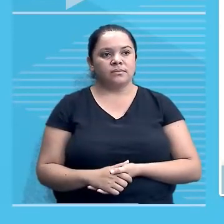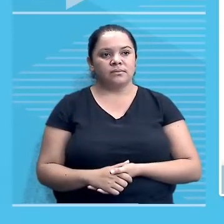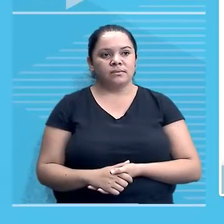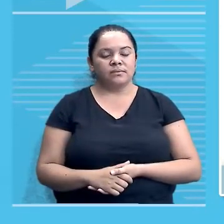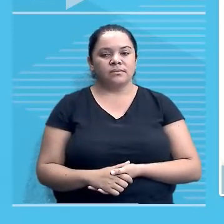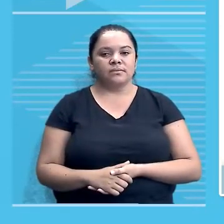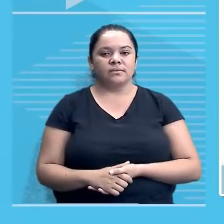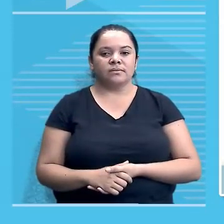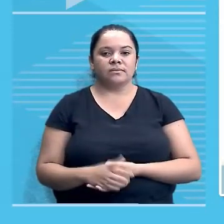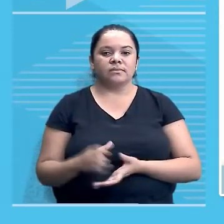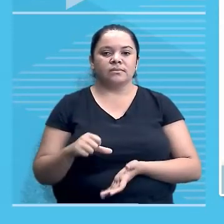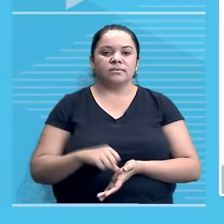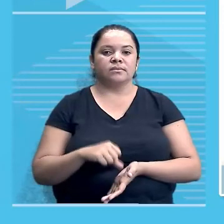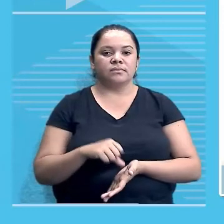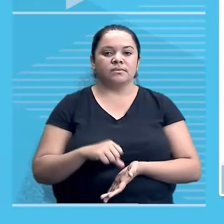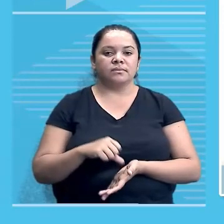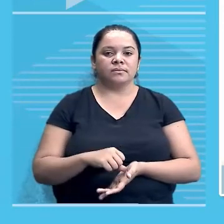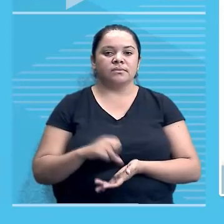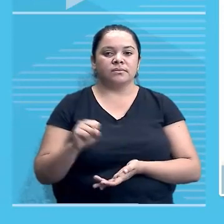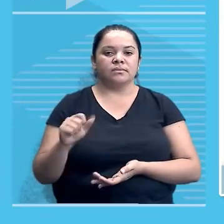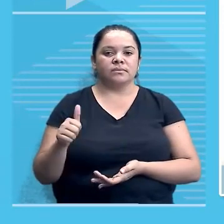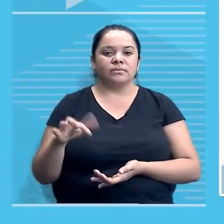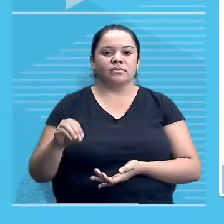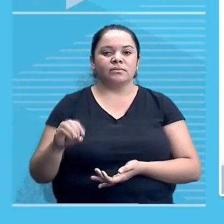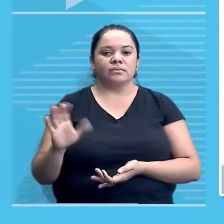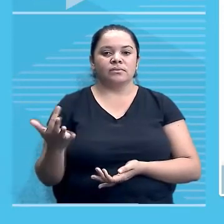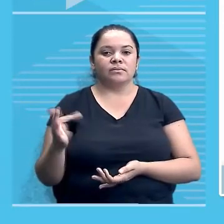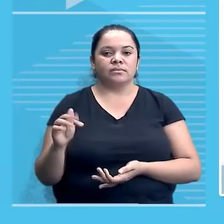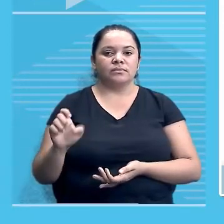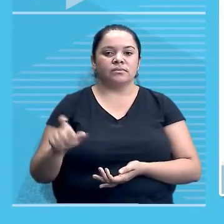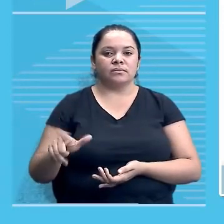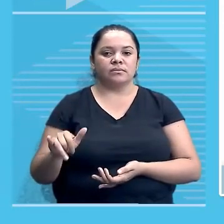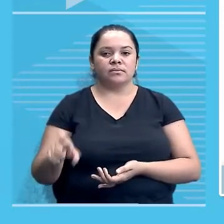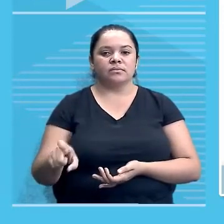Galerinha de São Félix aí gabaritou de novo, muito bem.